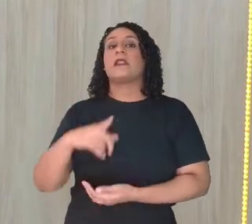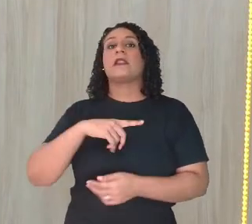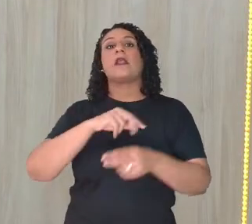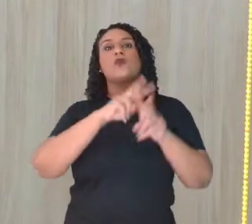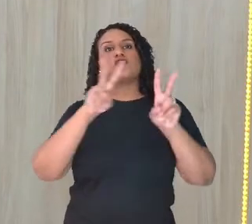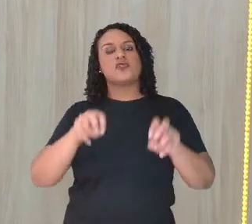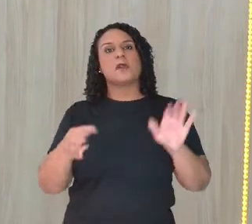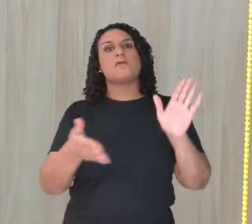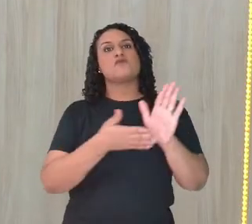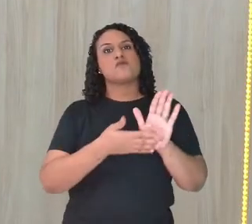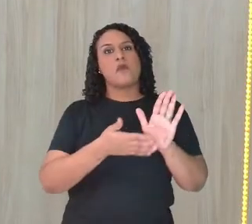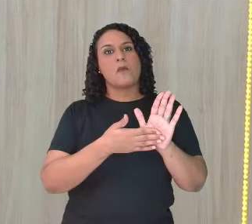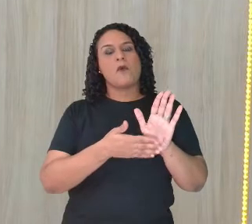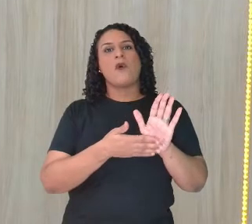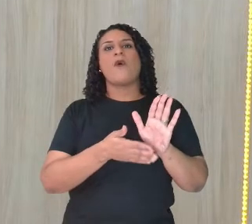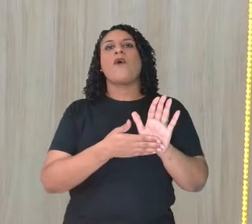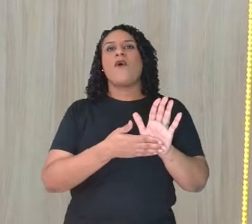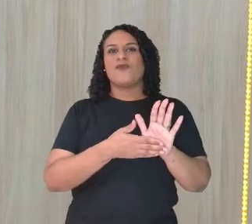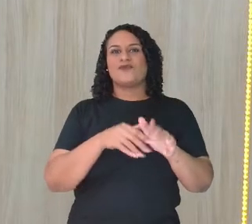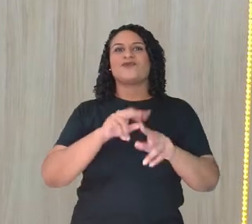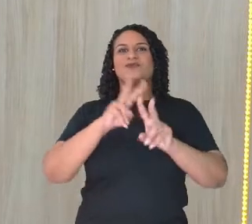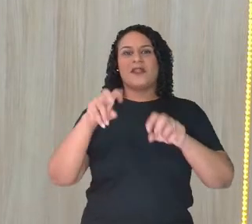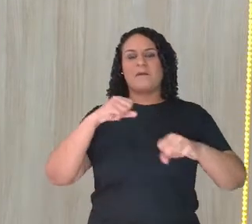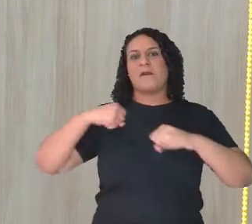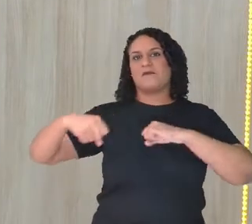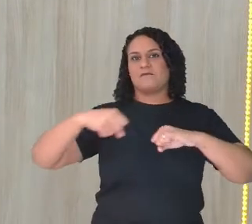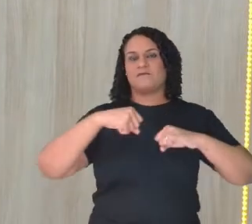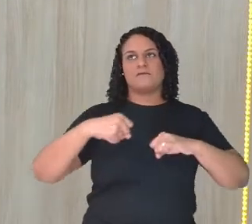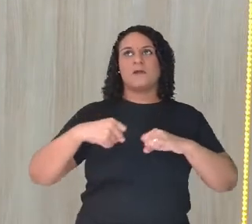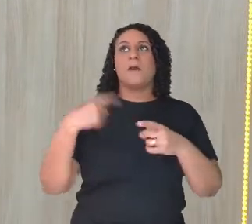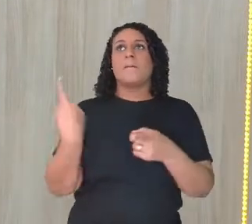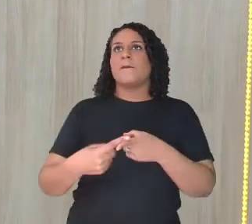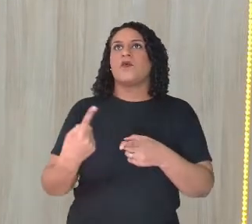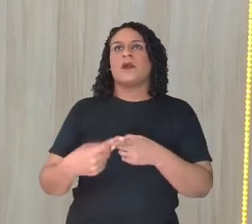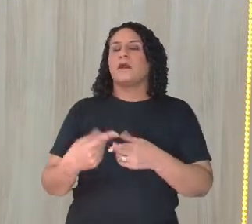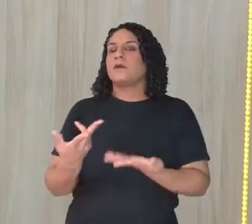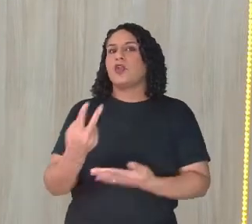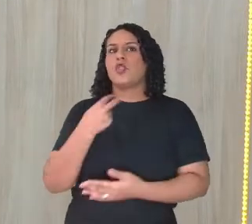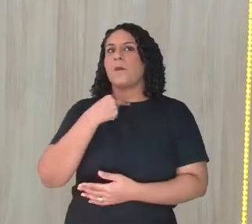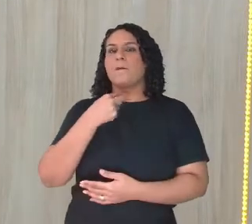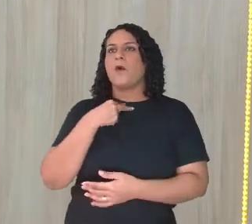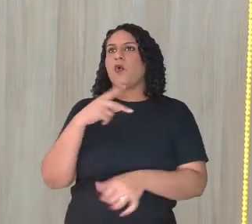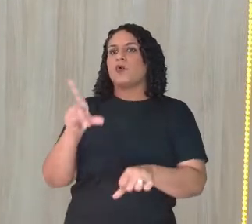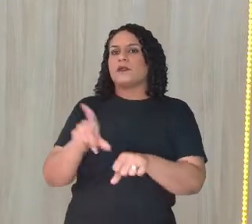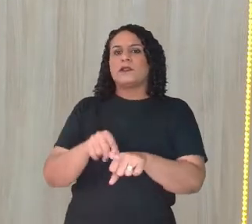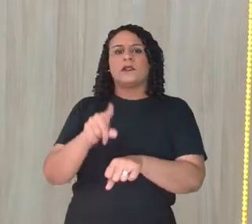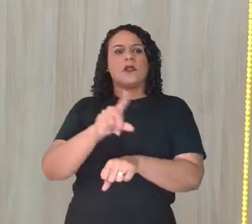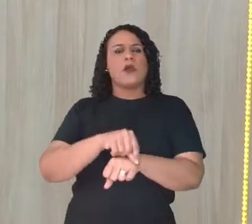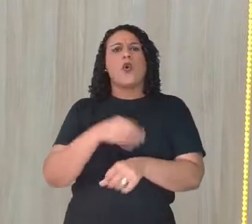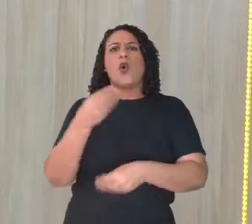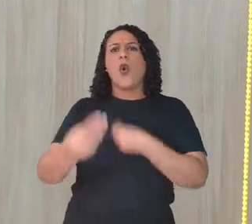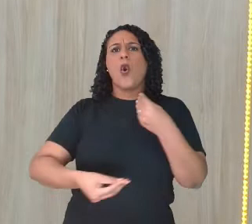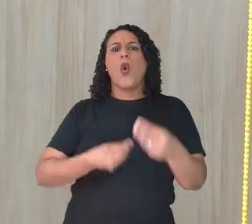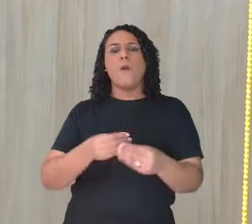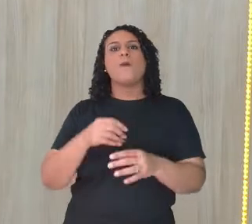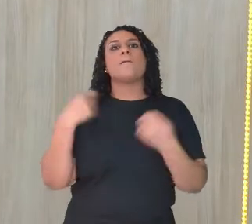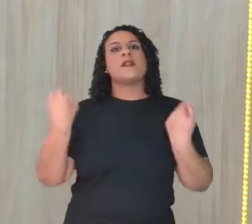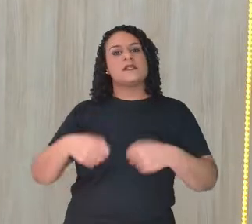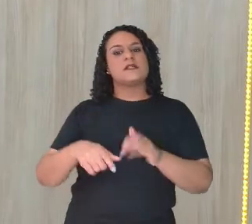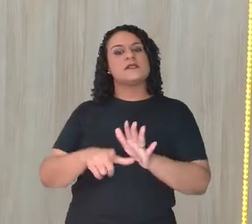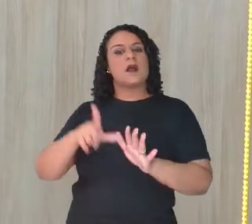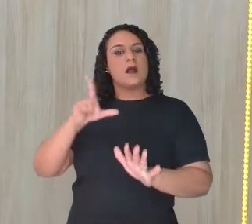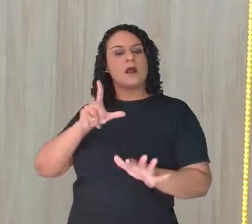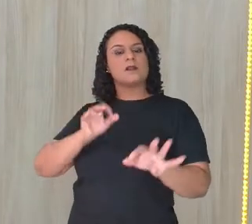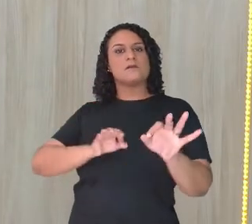serão propostos para aquele debate. Porque a gente não pode apresentar argumentos sem se preparar antes. Então, há toda